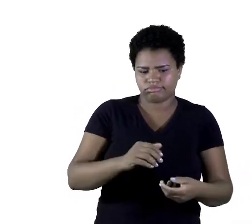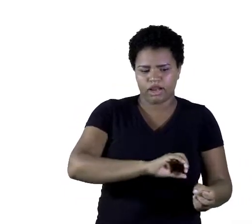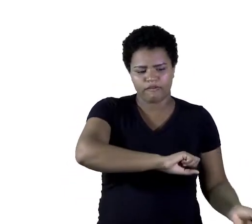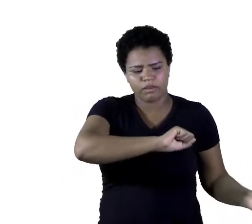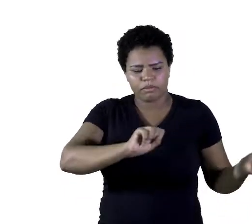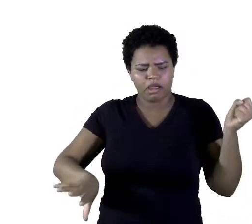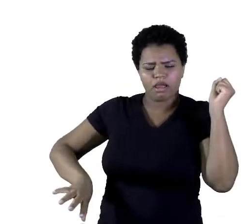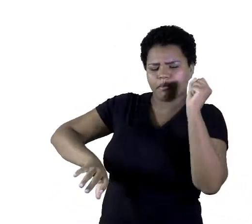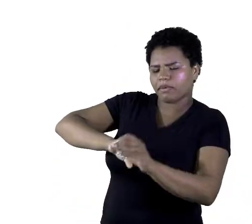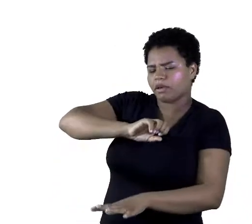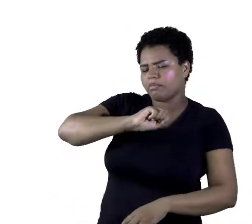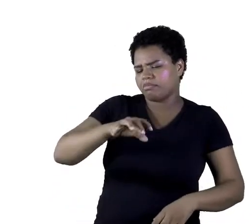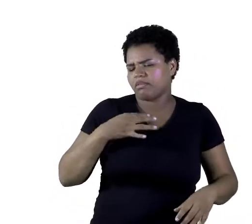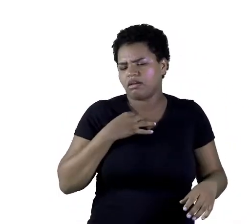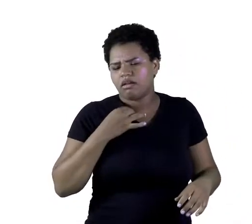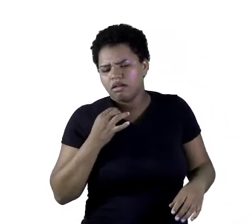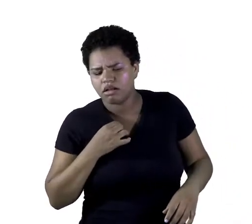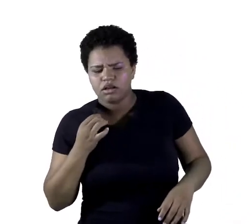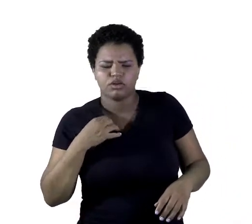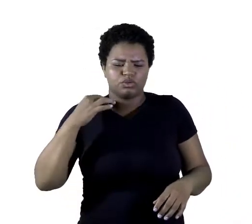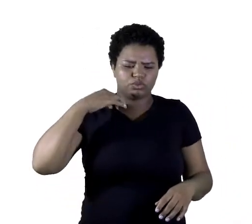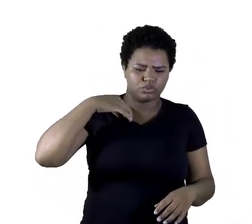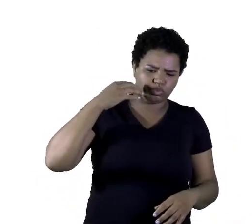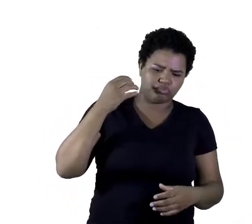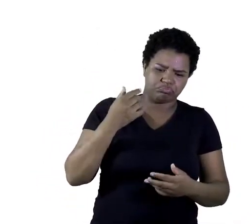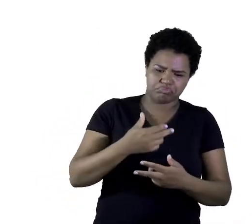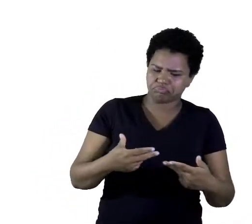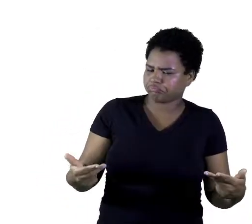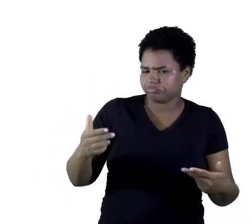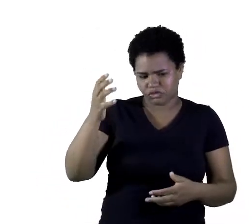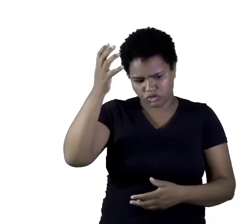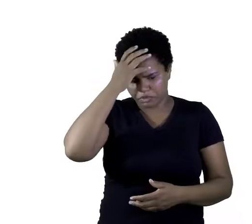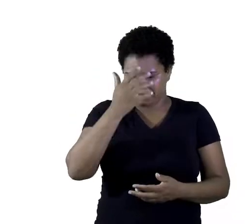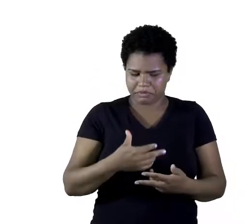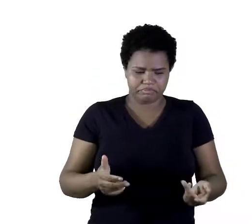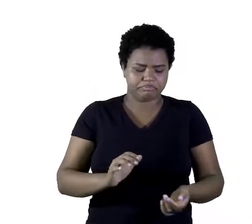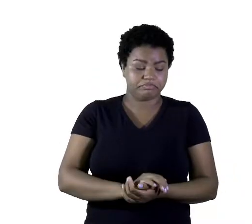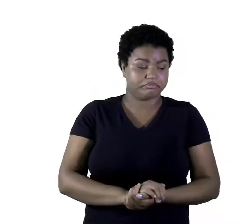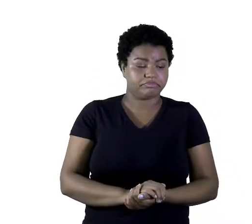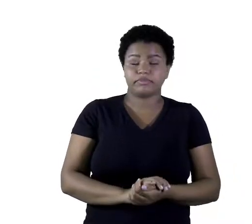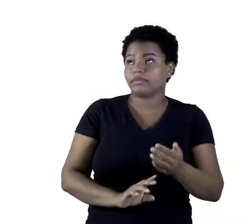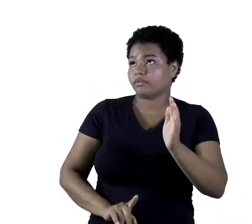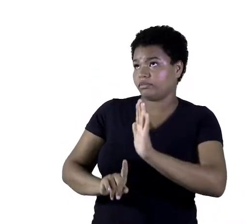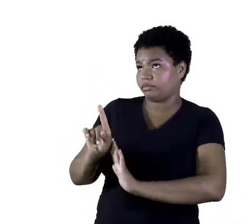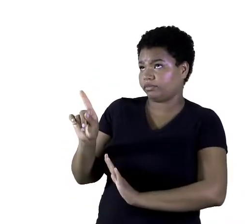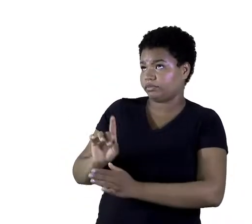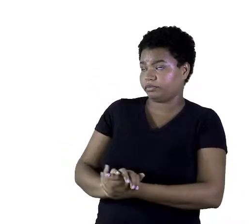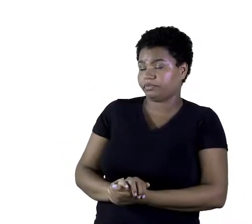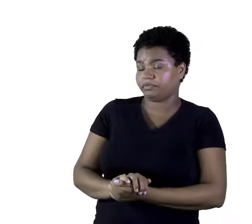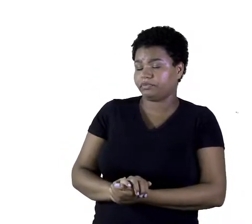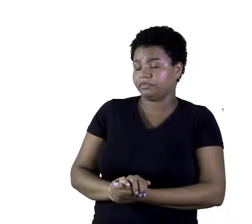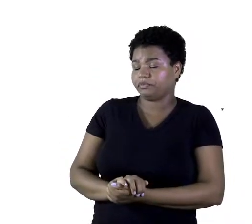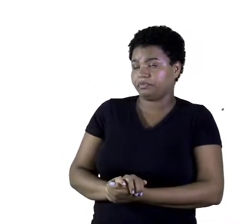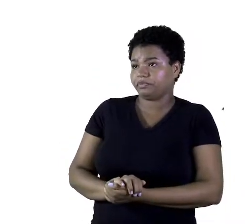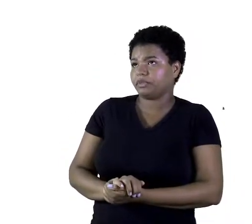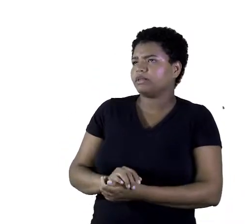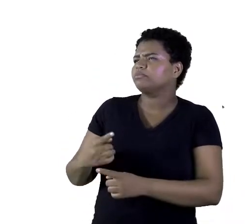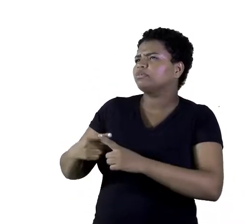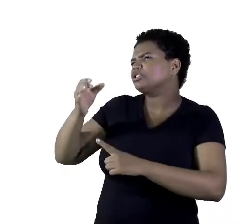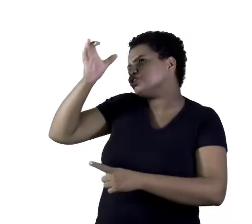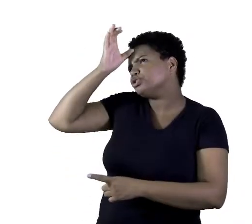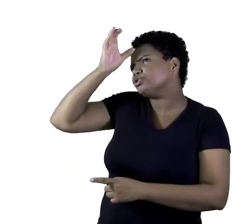Olha, mamãe, olha o que eu descobri. O que é isto? Isso tio Gerúndio trouxe do